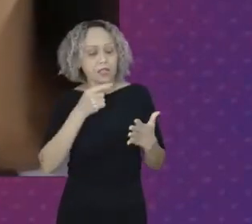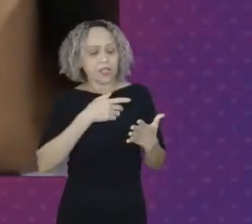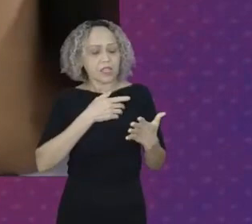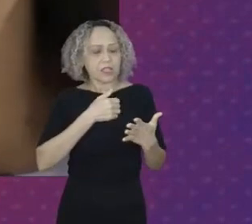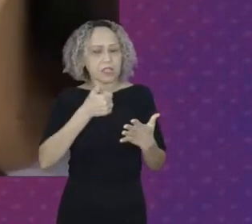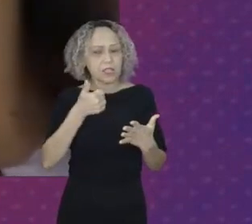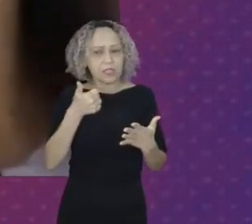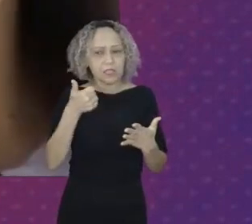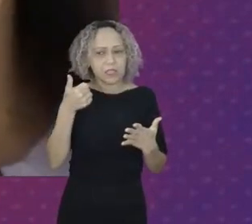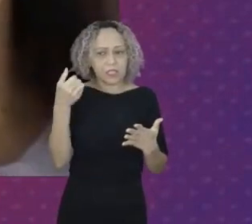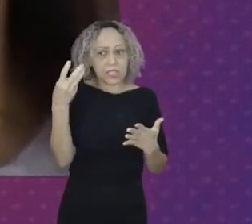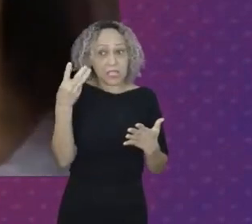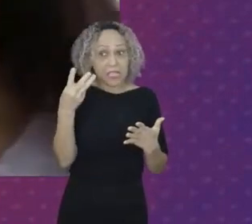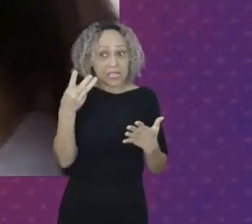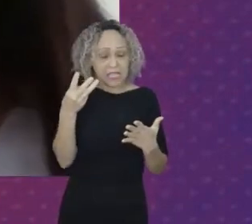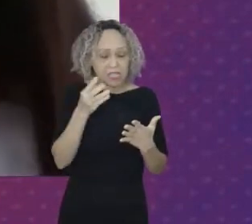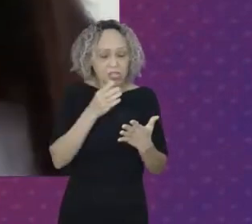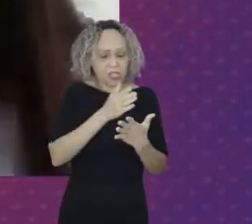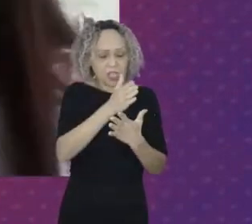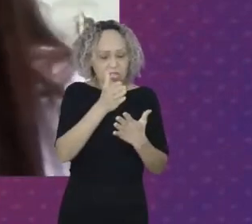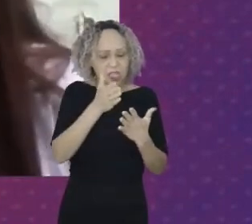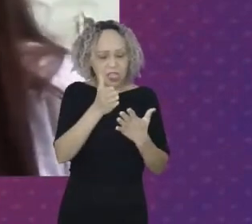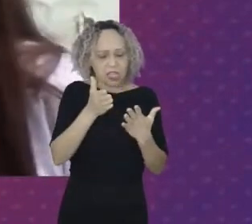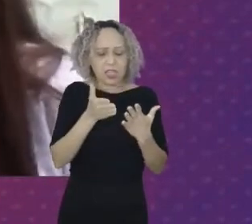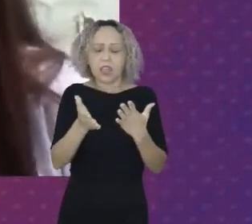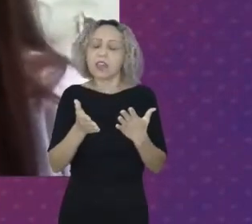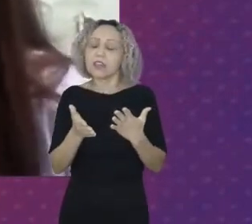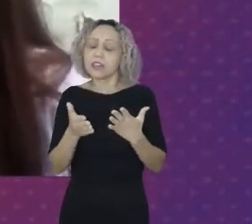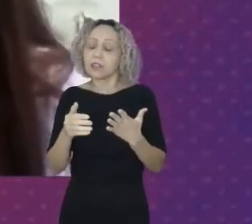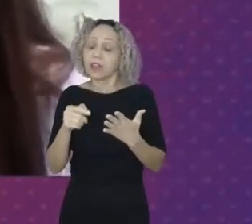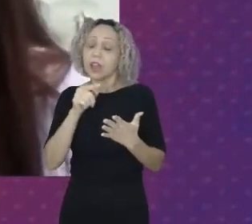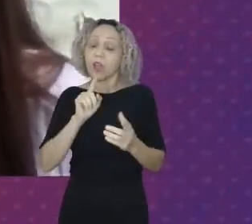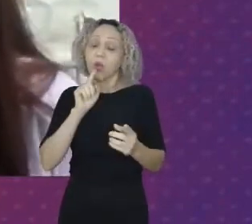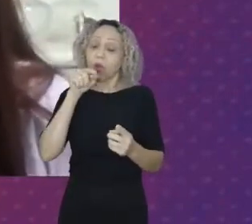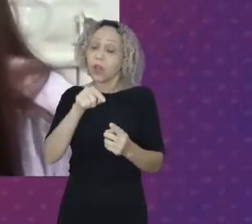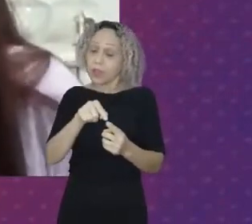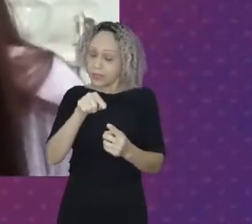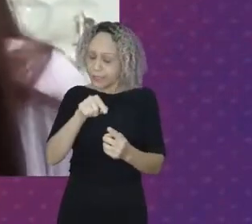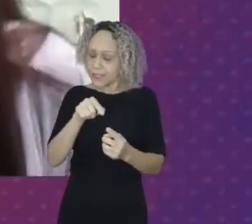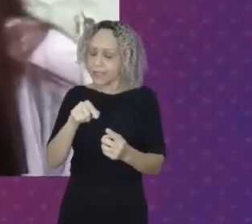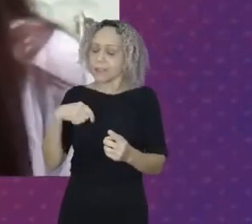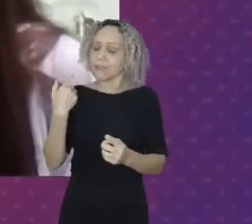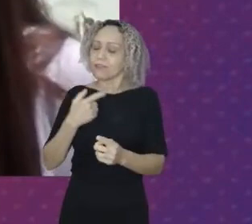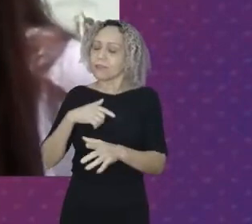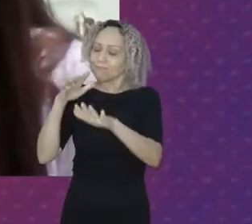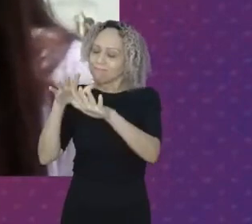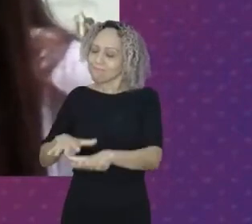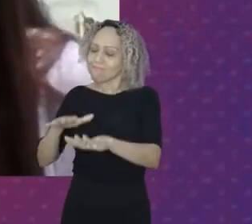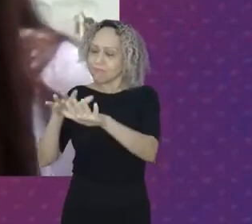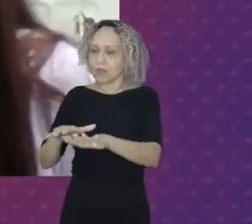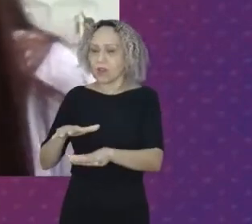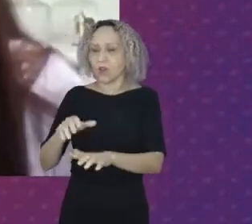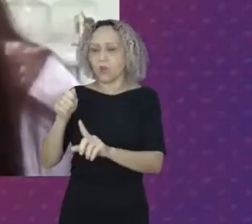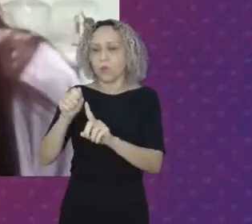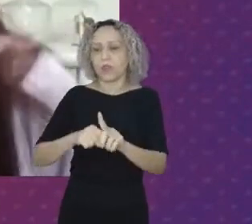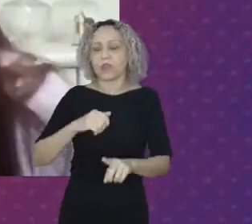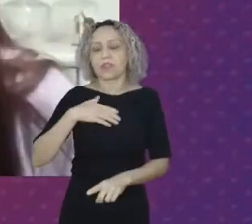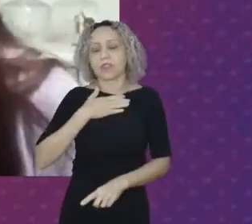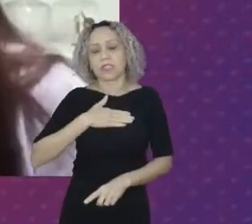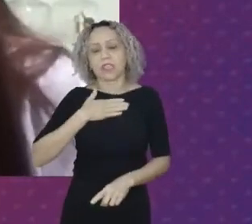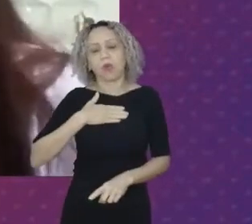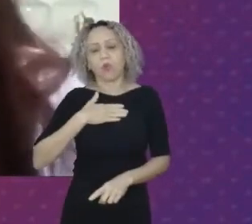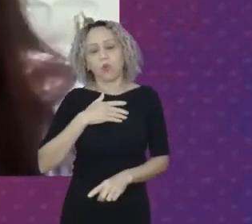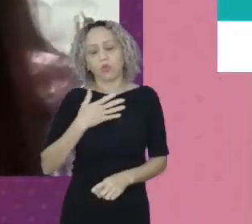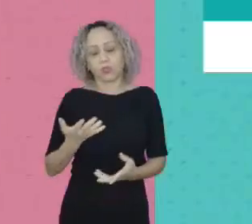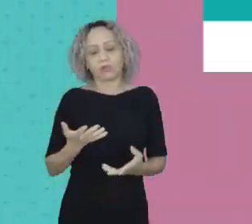levam aí a marchar em Brasília no mês de agosto, ao mesmo tempo, nós estamos posicionando que